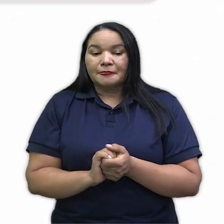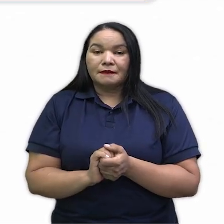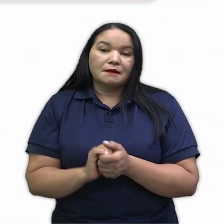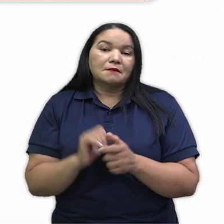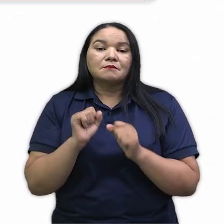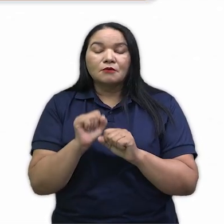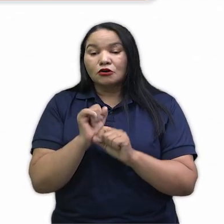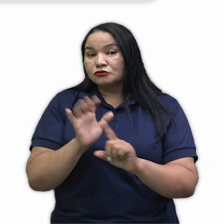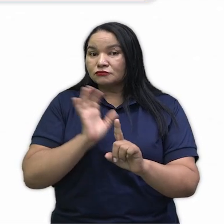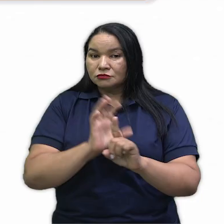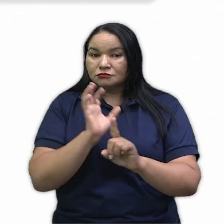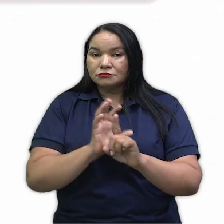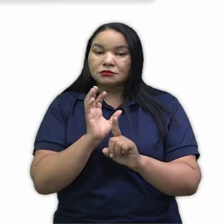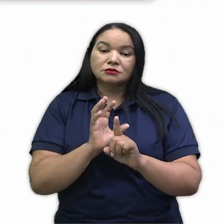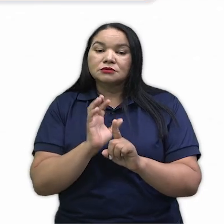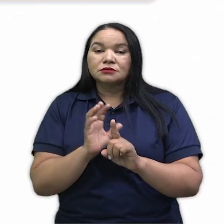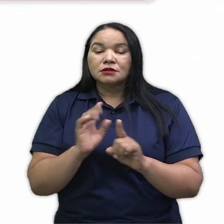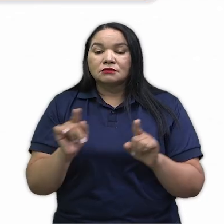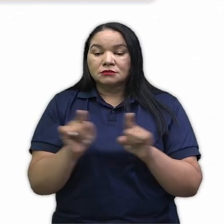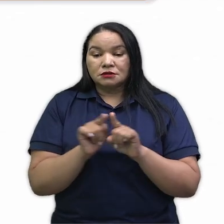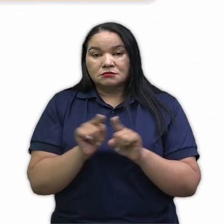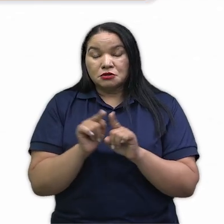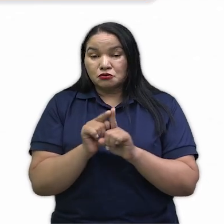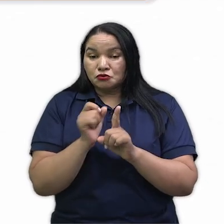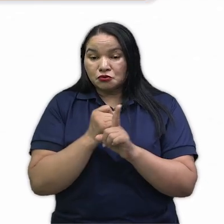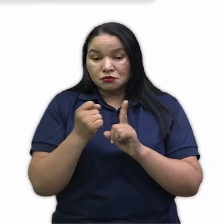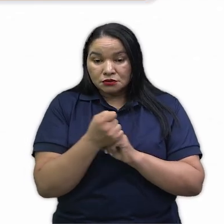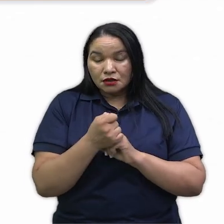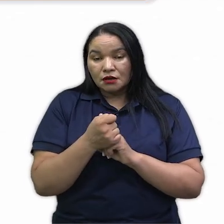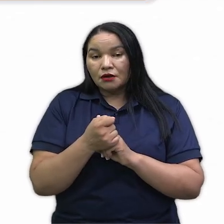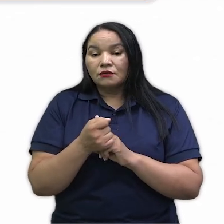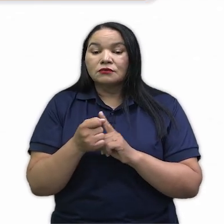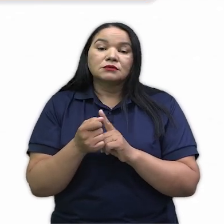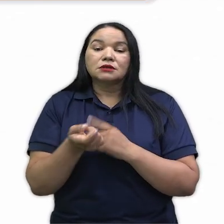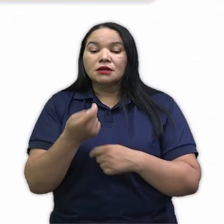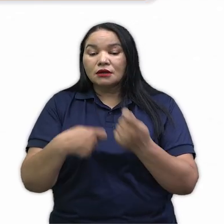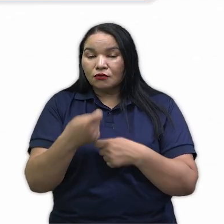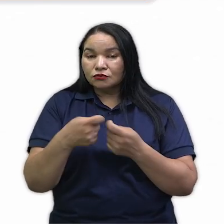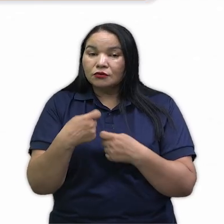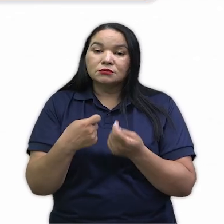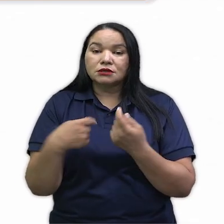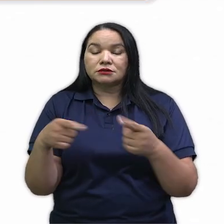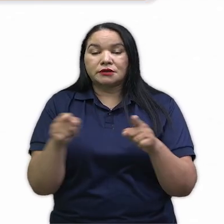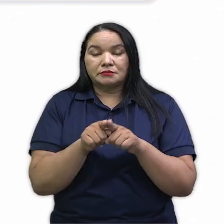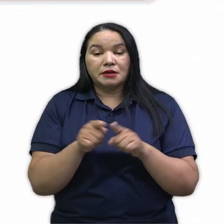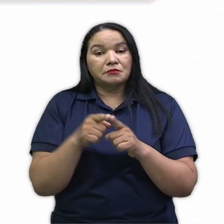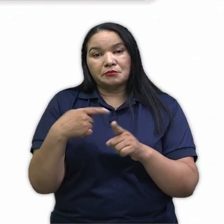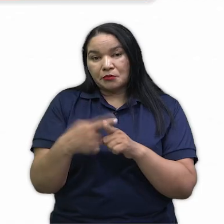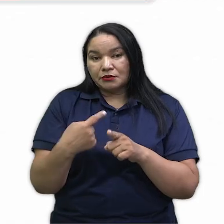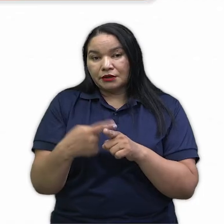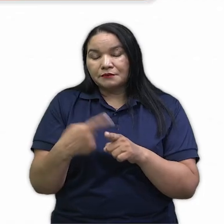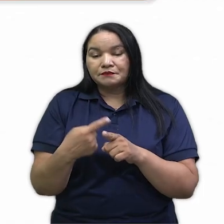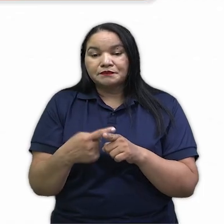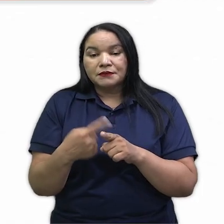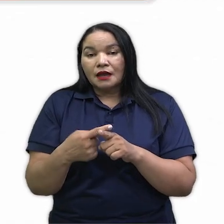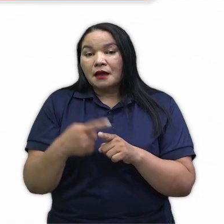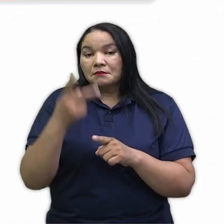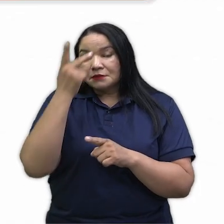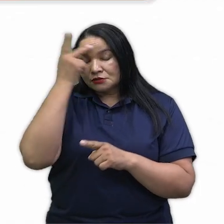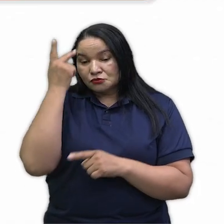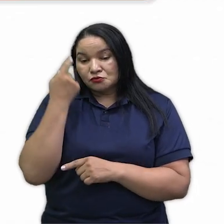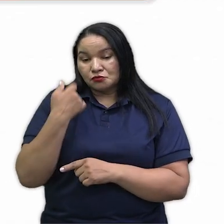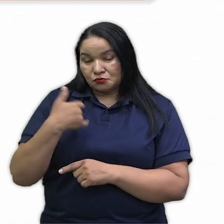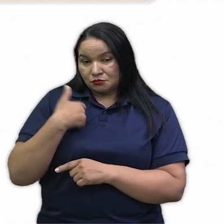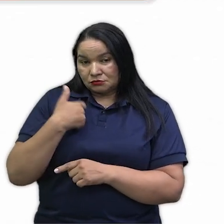pode acarretar significativas repercussões sociais e econômicas por conta aí